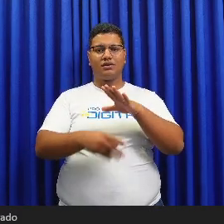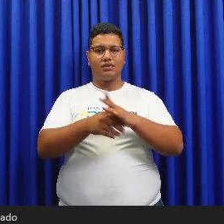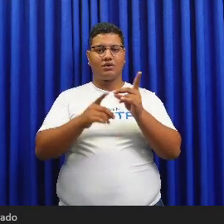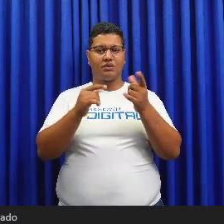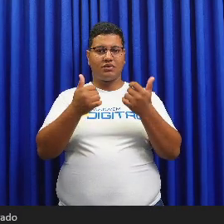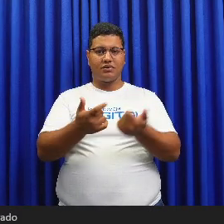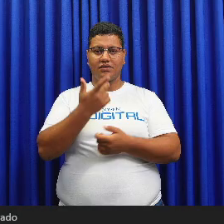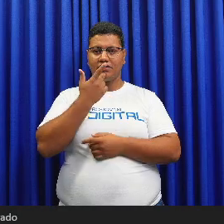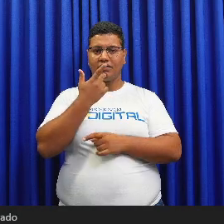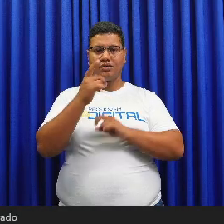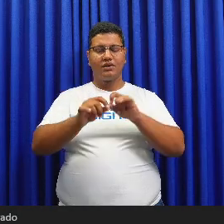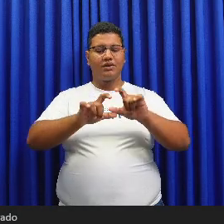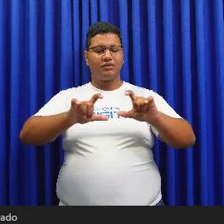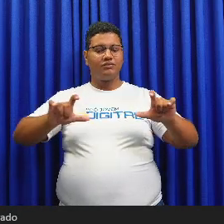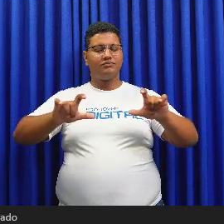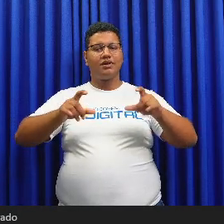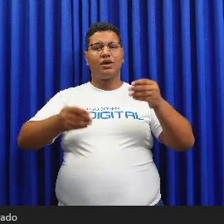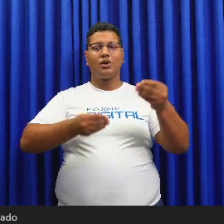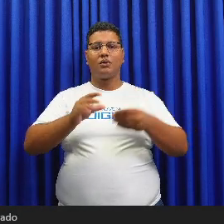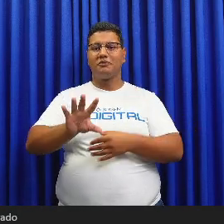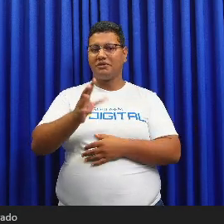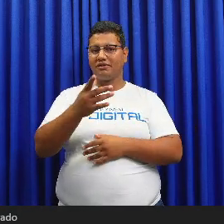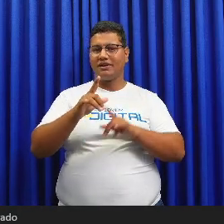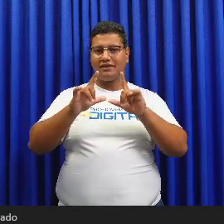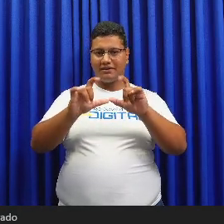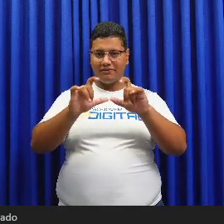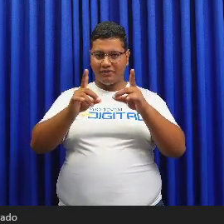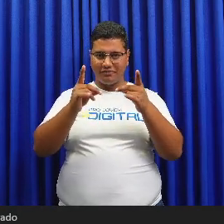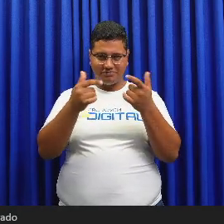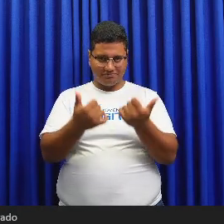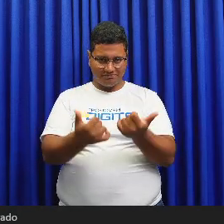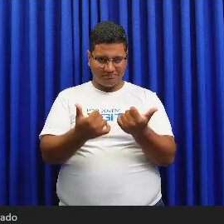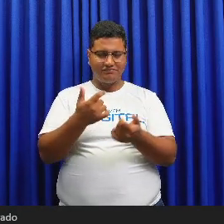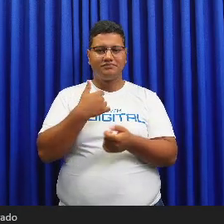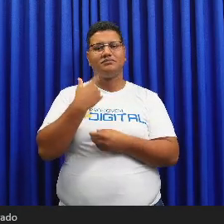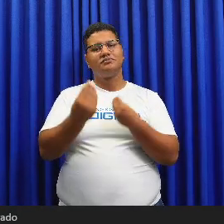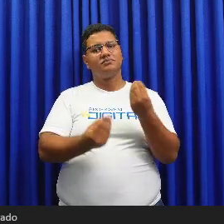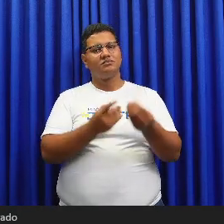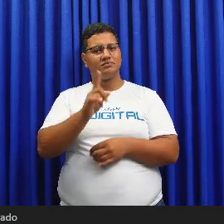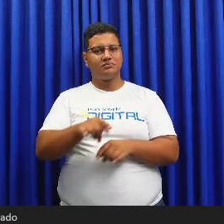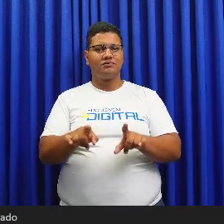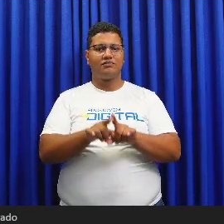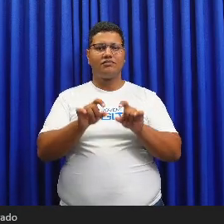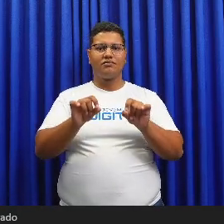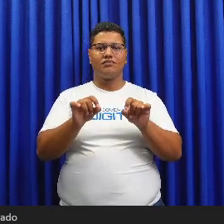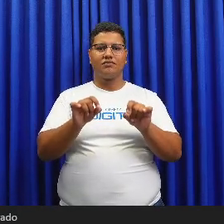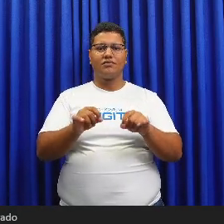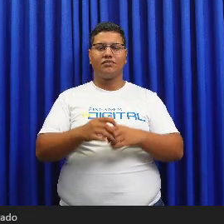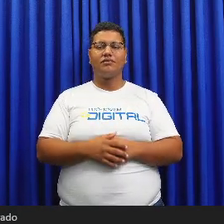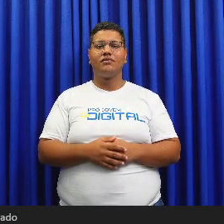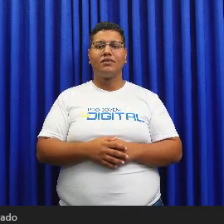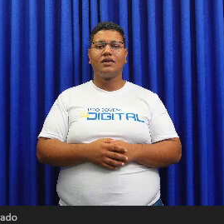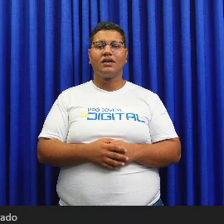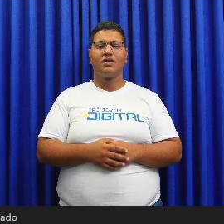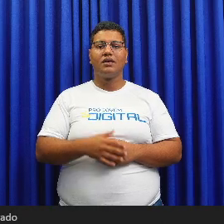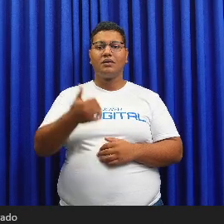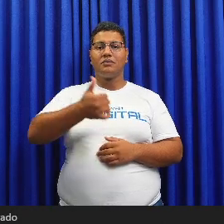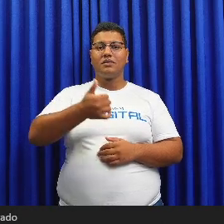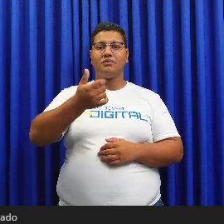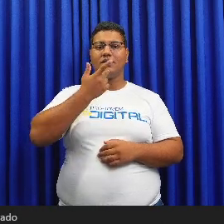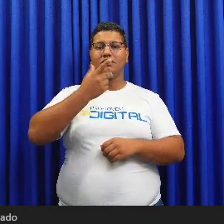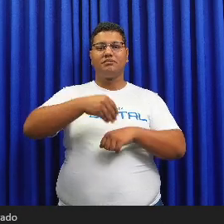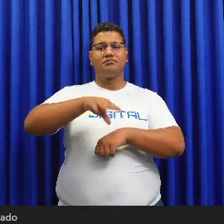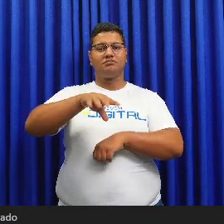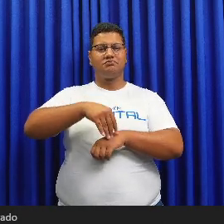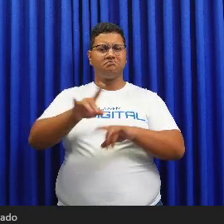ok, beleza. Tá falando do formato da imagem, tá bom? Basicamente é isso. Primeiro